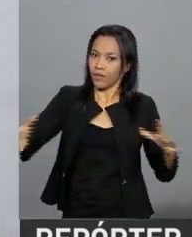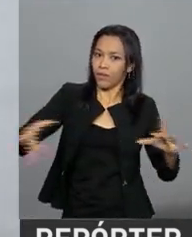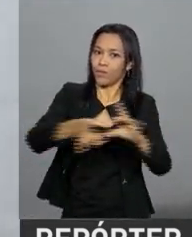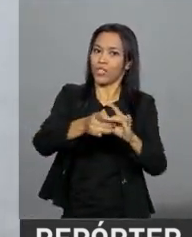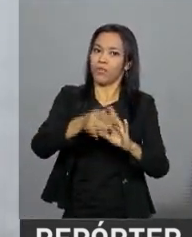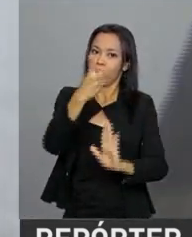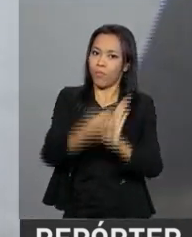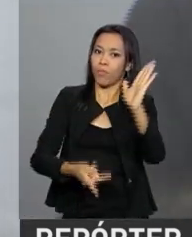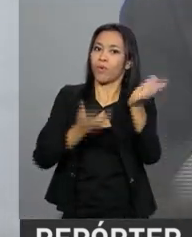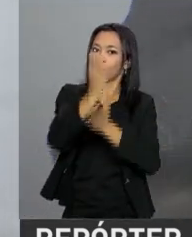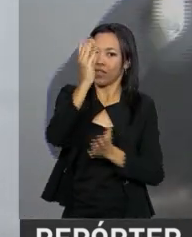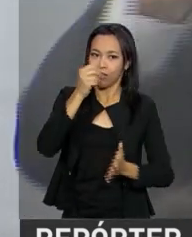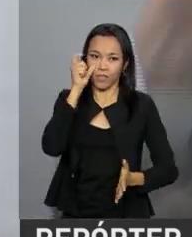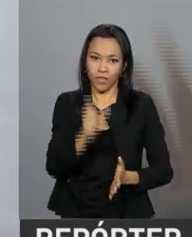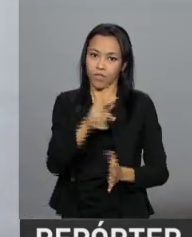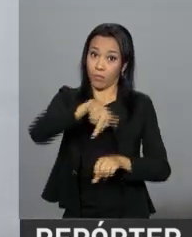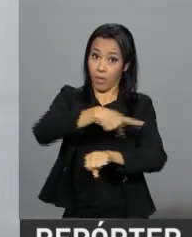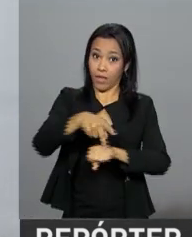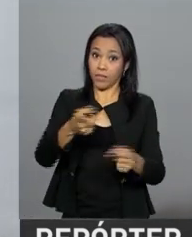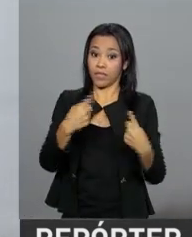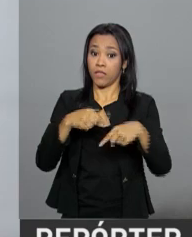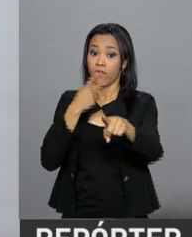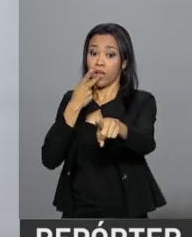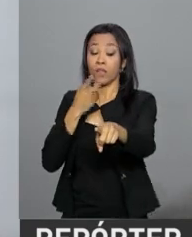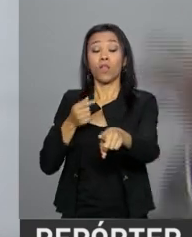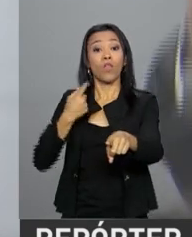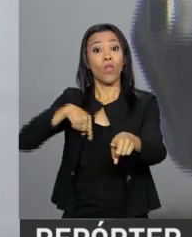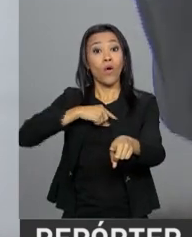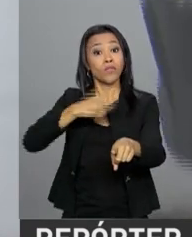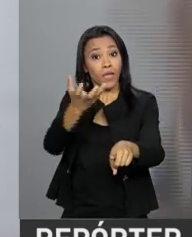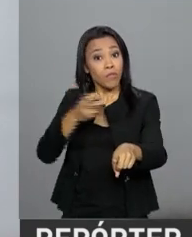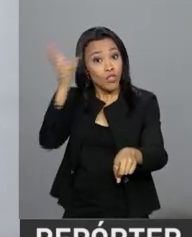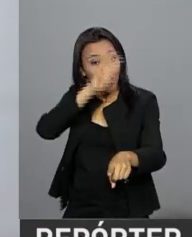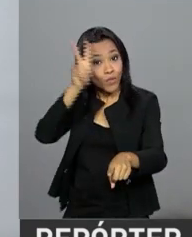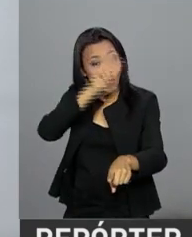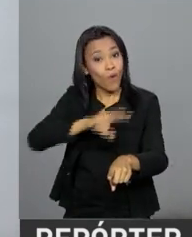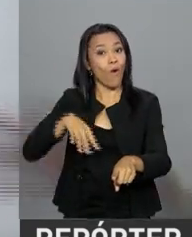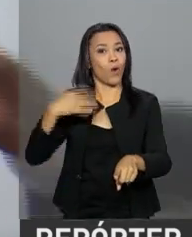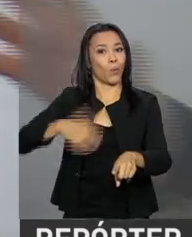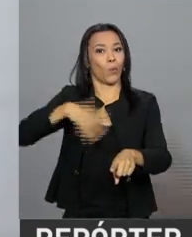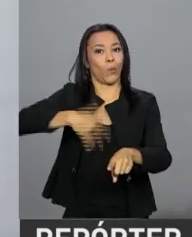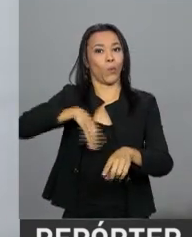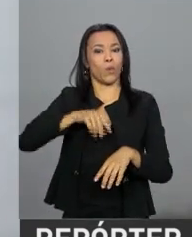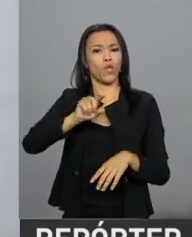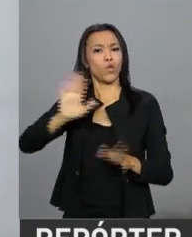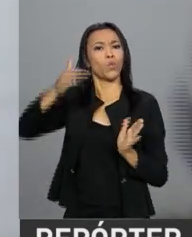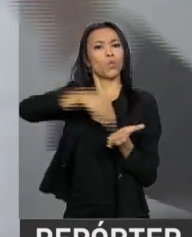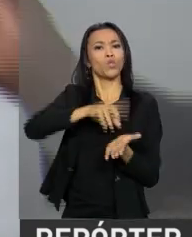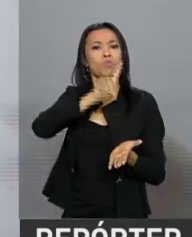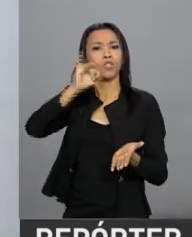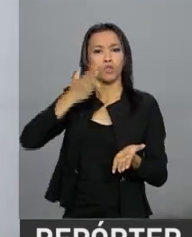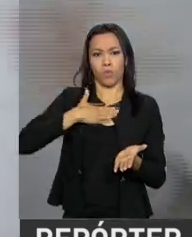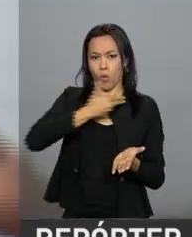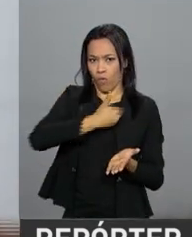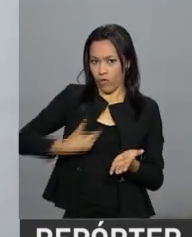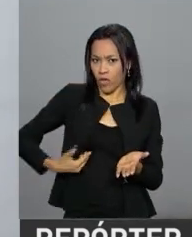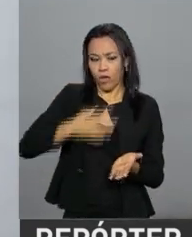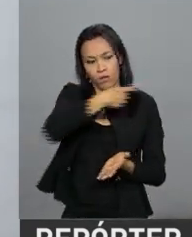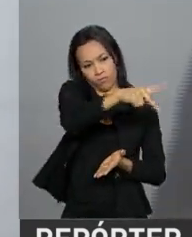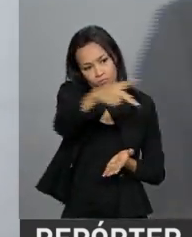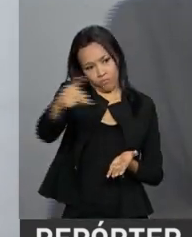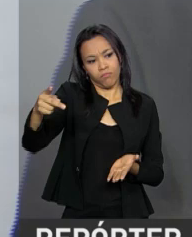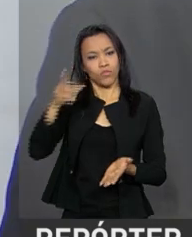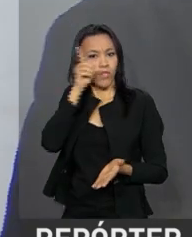interesse do país. Nós estamos fazendo história e nós queremos, no último dia do nosso governo, do meu e dos